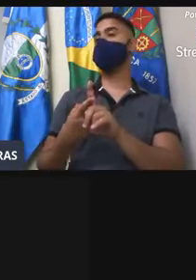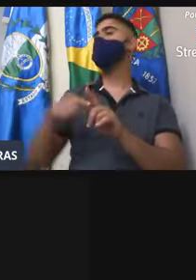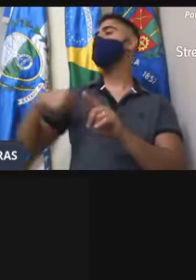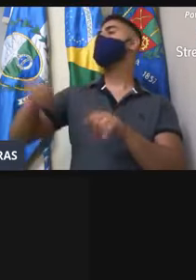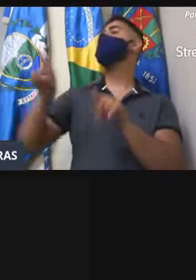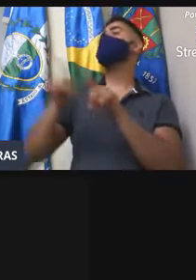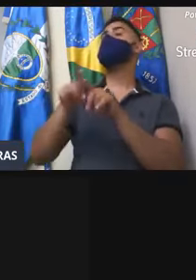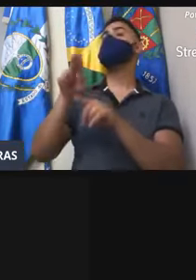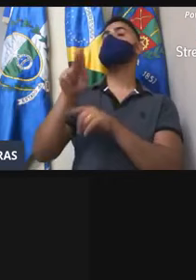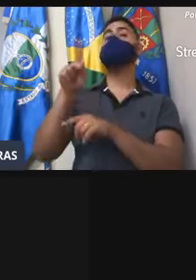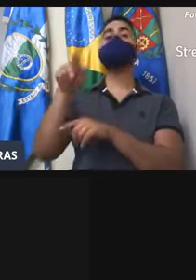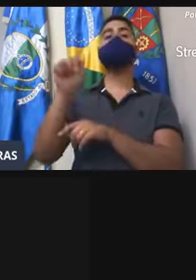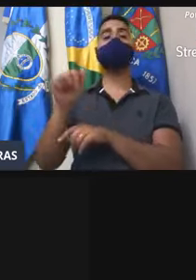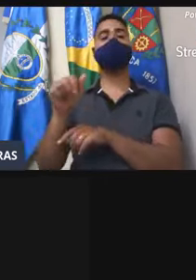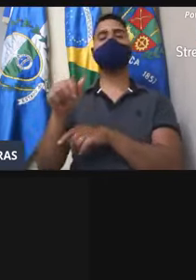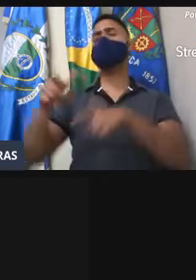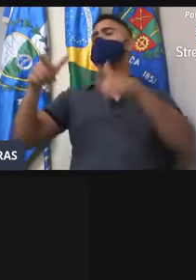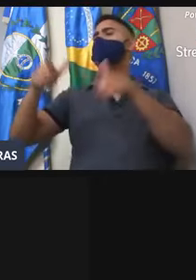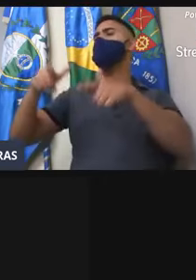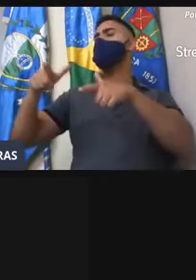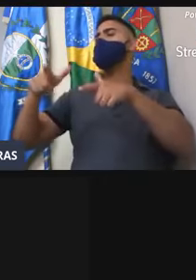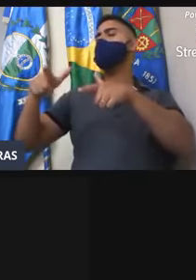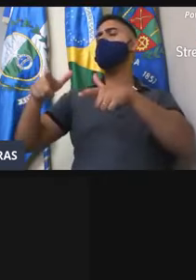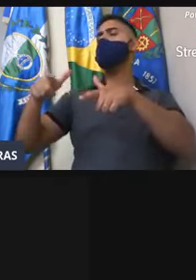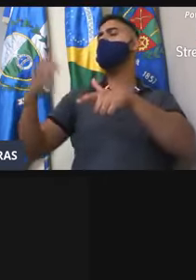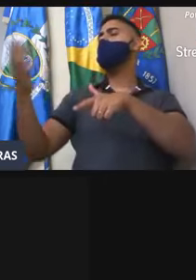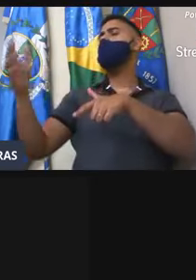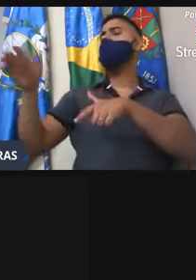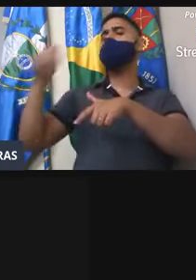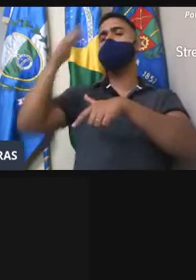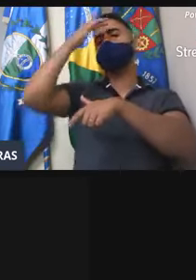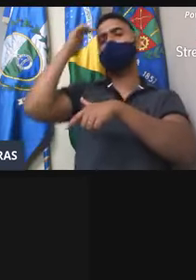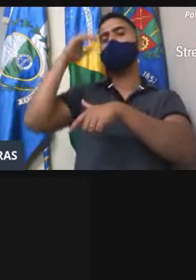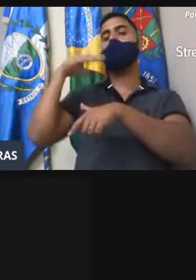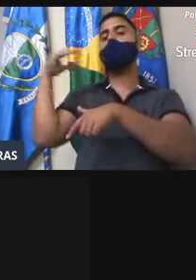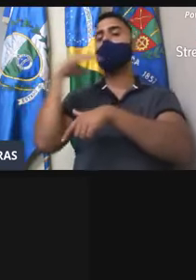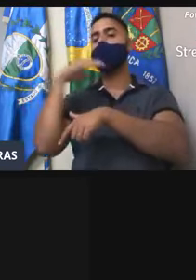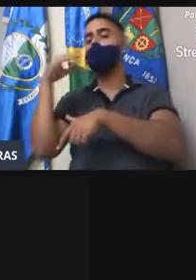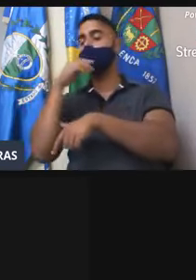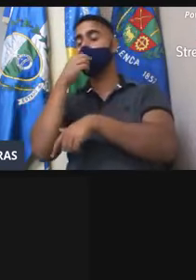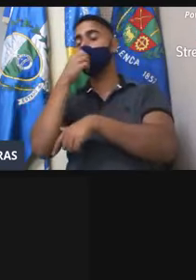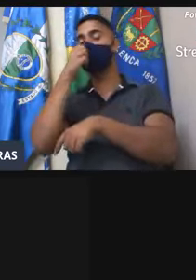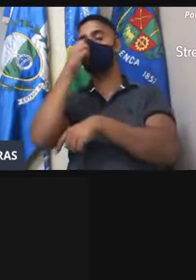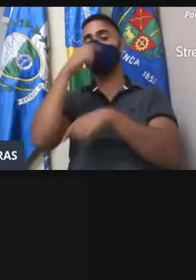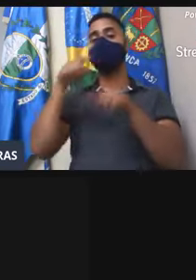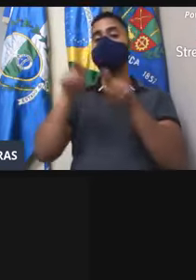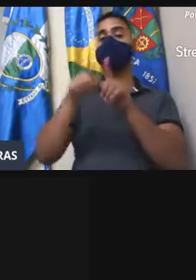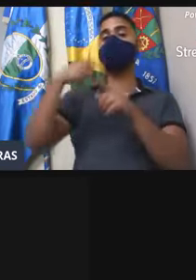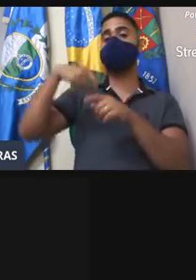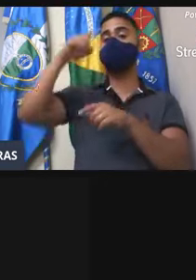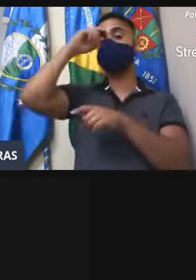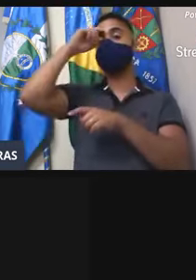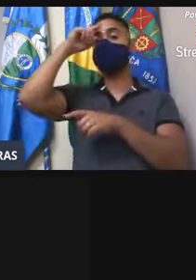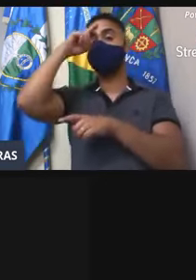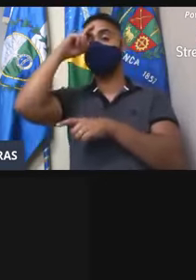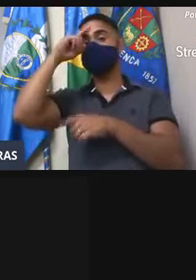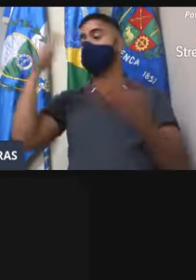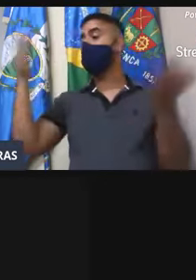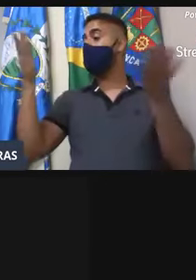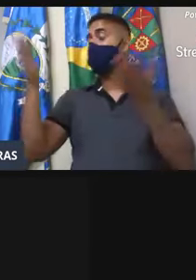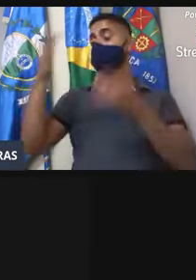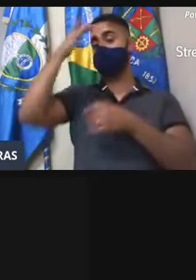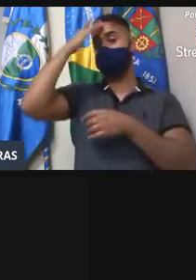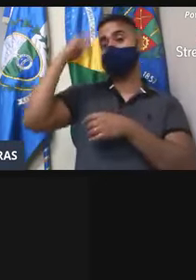UPA, que é um espaço que é para atender urgência e emergência, e fui no hospital. Hoje, o morador